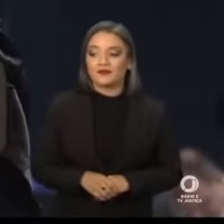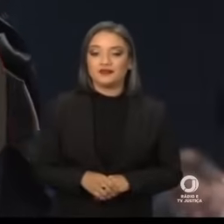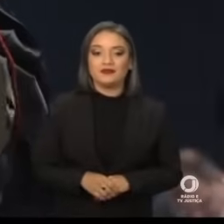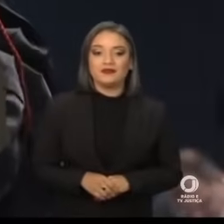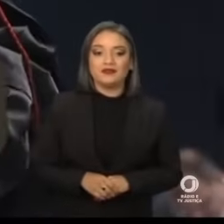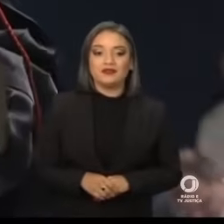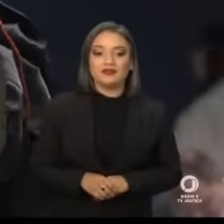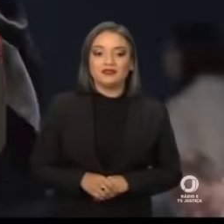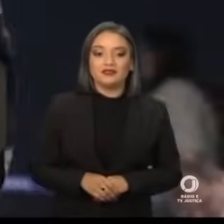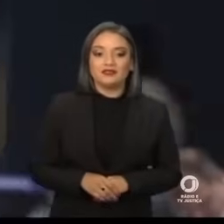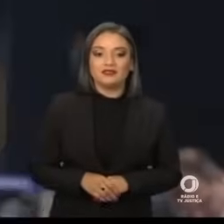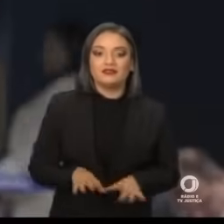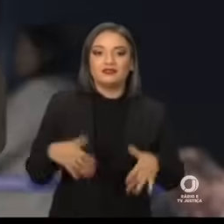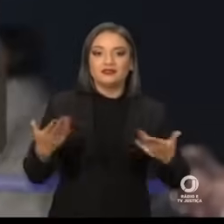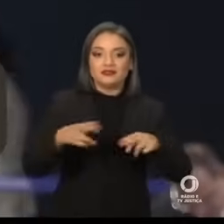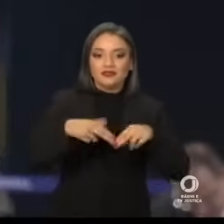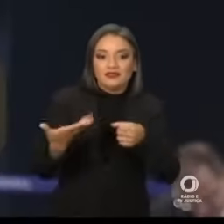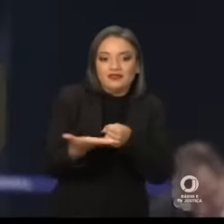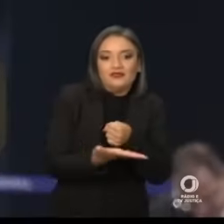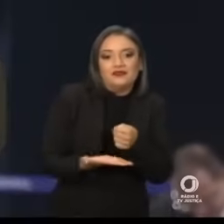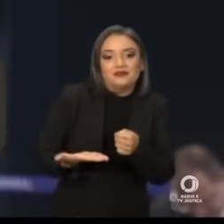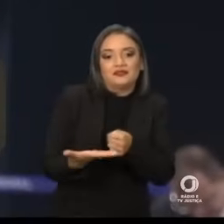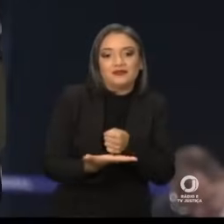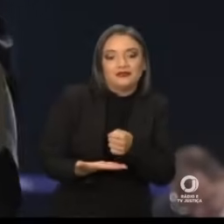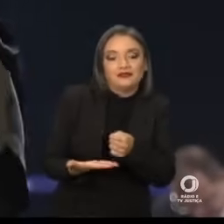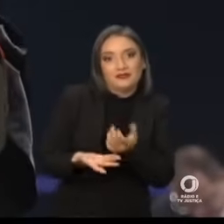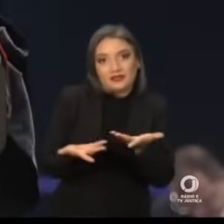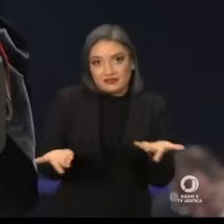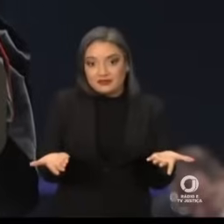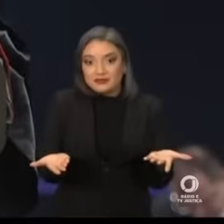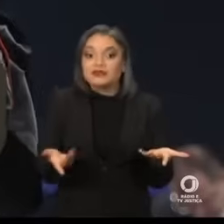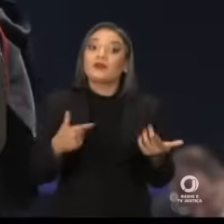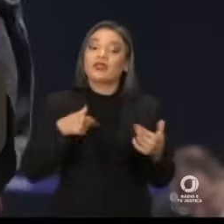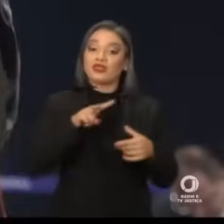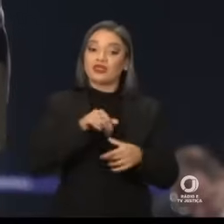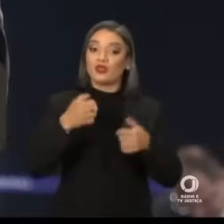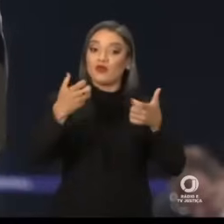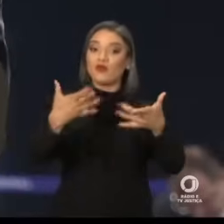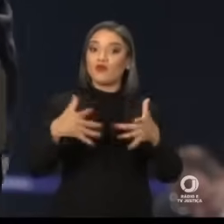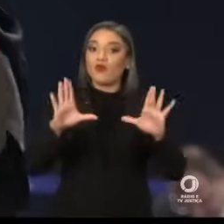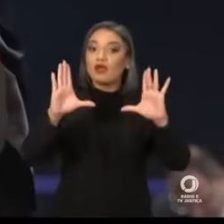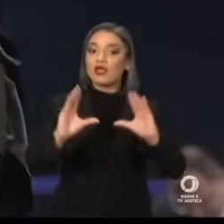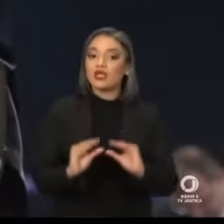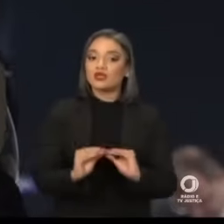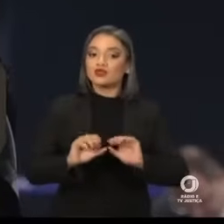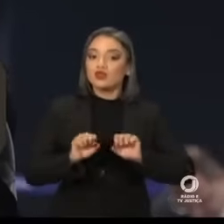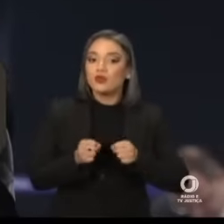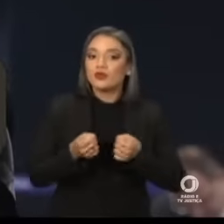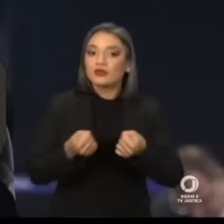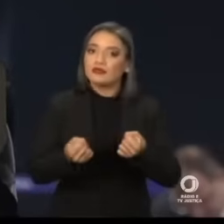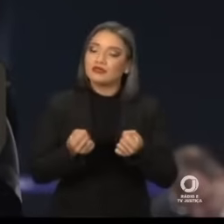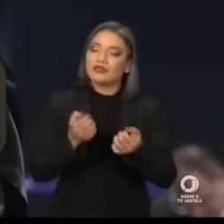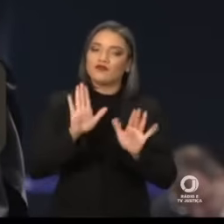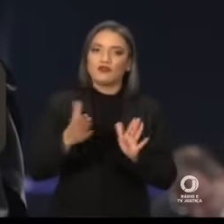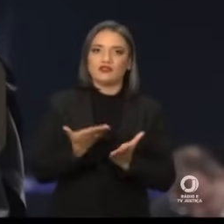nesses princípios, senhor presidente, eu vou tentar fazer aqui um resumo da defesa que já foi apresentada a Vossas